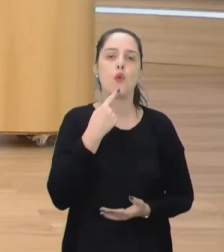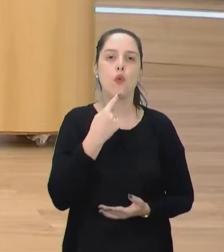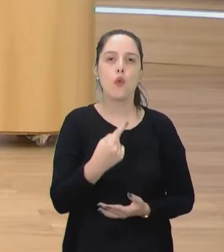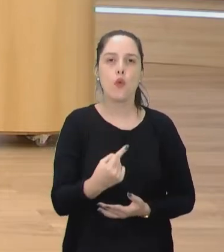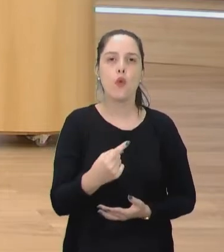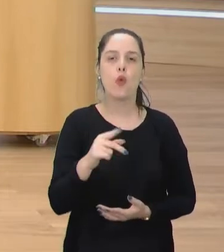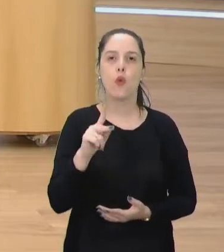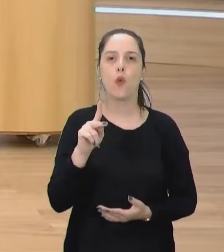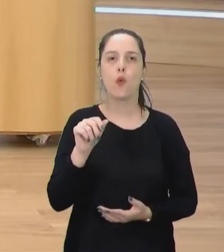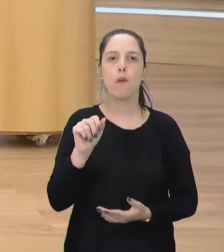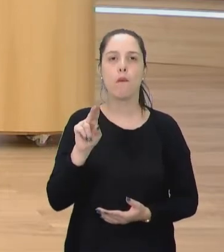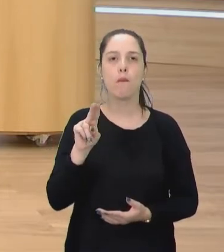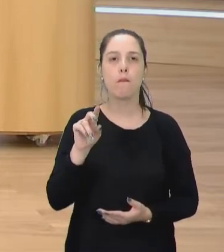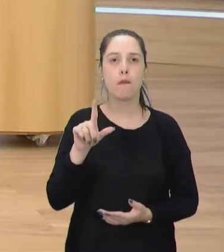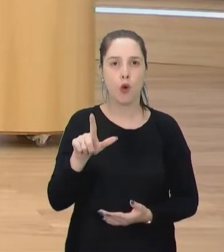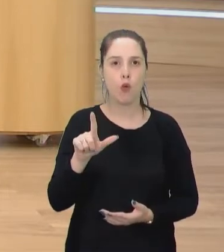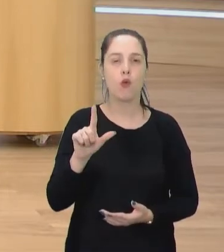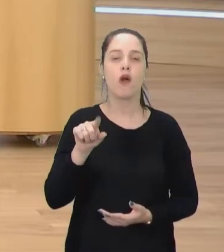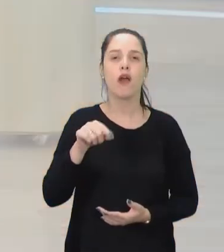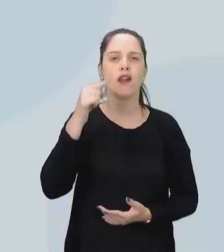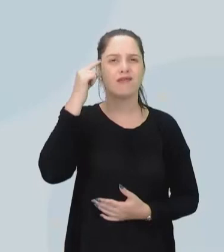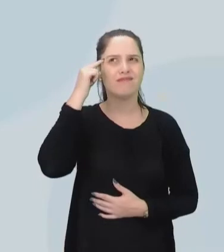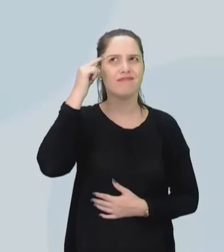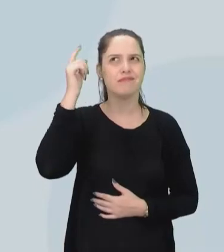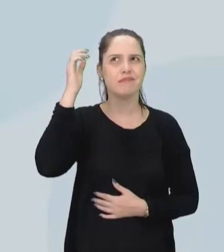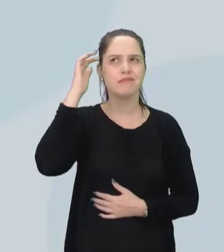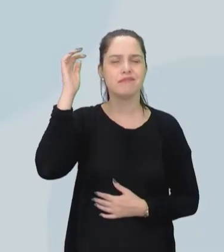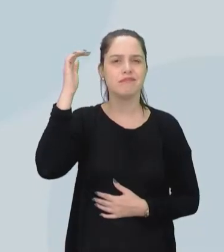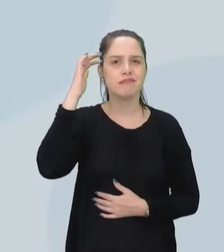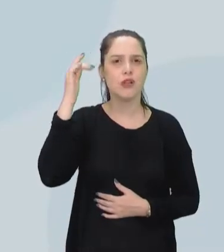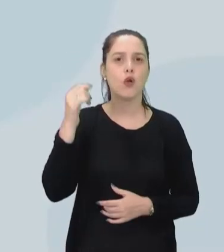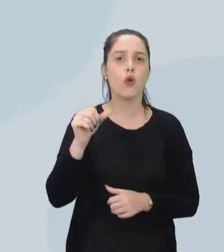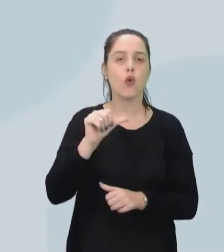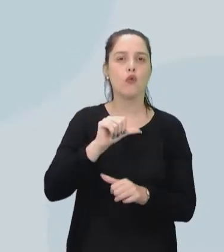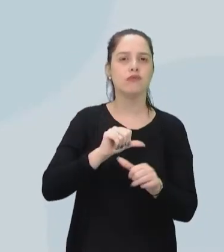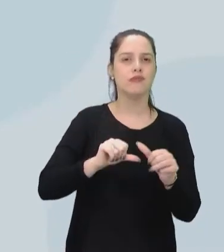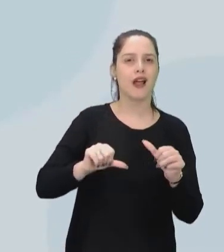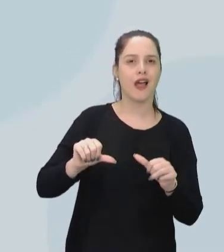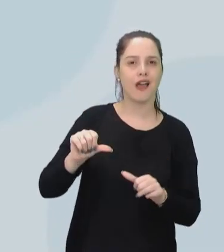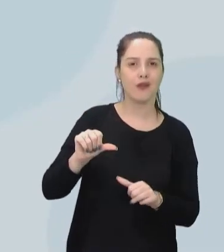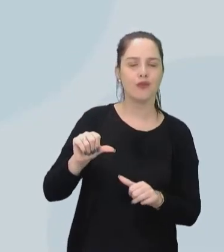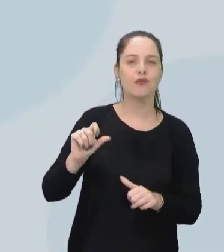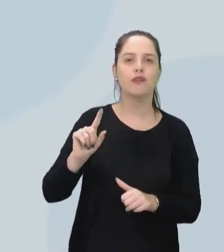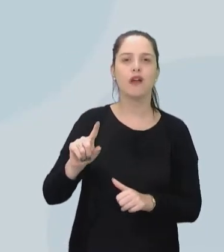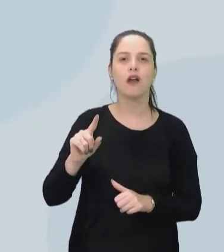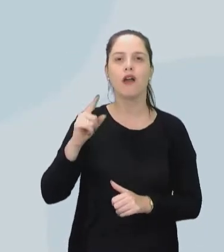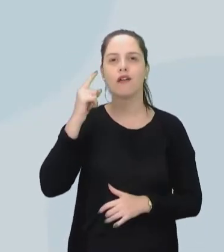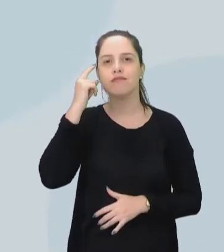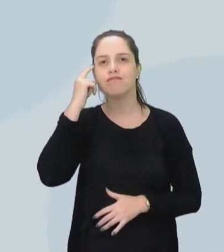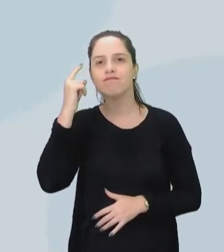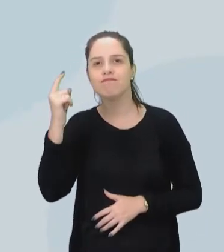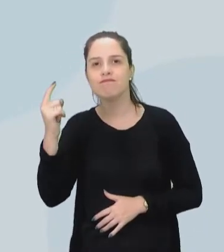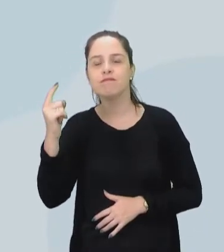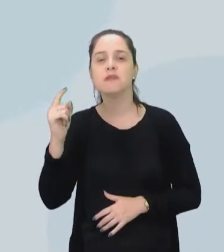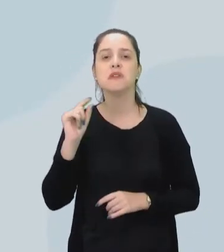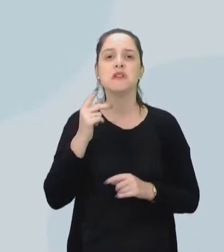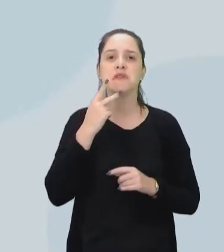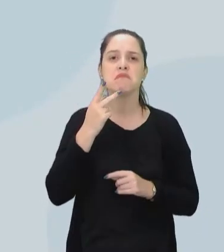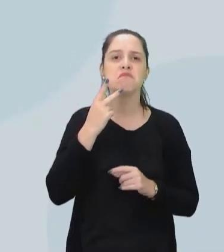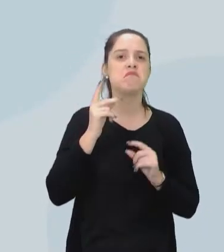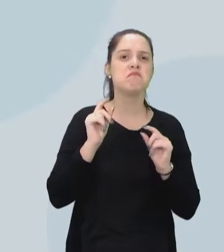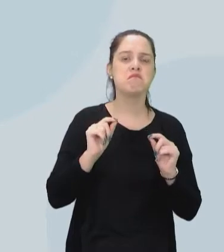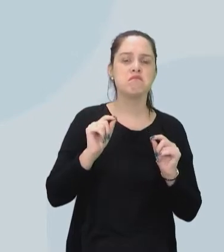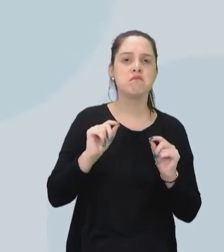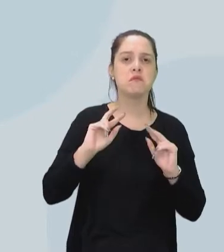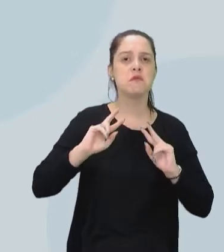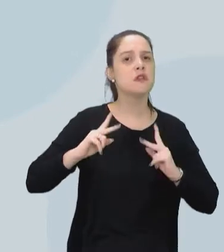Paul Vidal de la Blache, a gente vai ver que o pensamento é o contrário do Haxel. O que o Paul Vidal de la Blache vai dizer? Que os